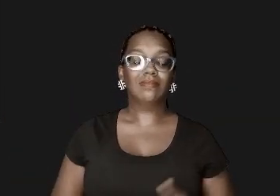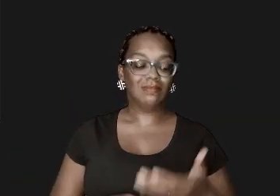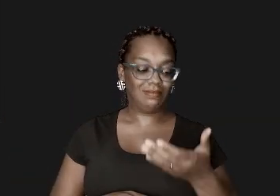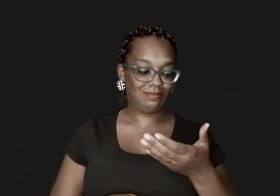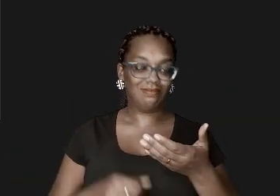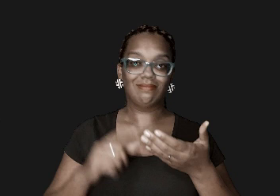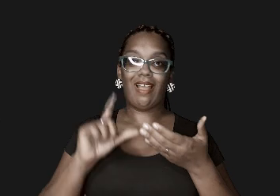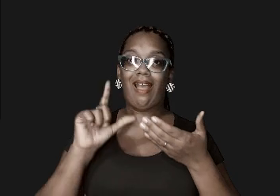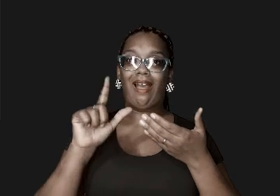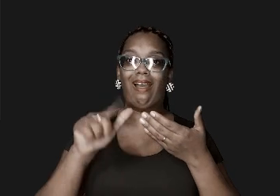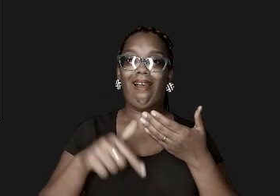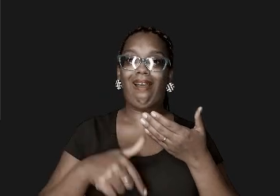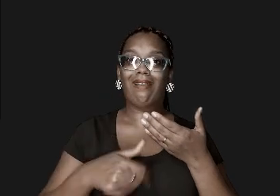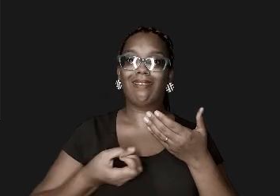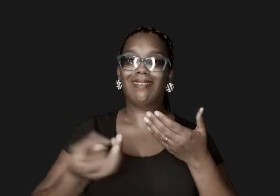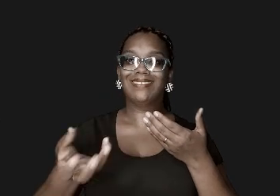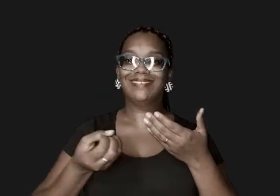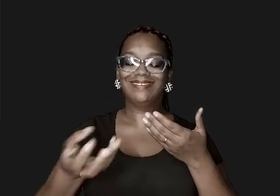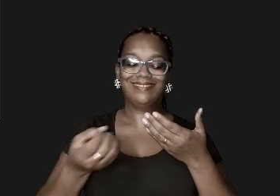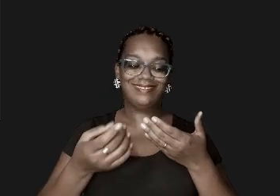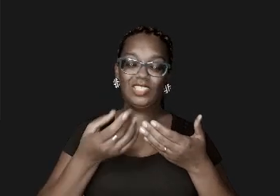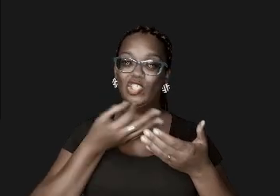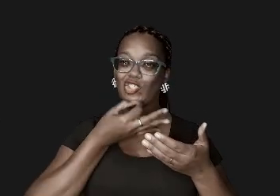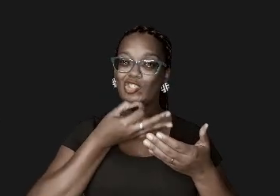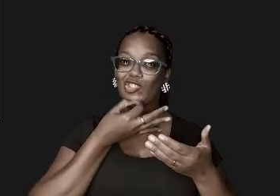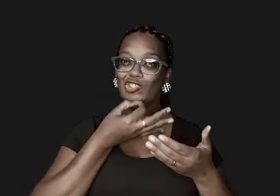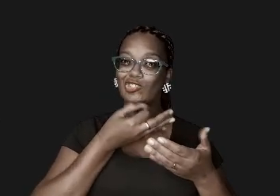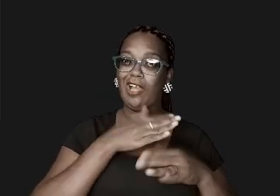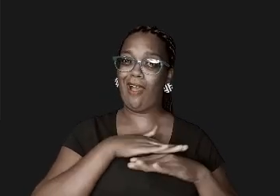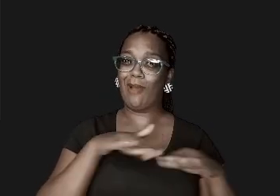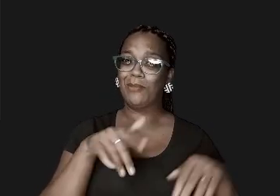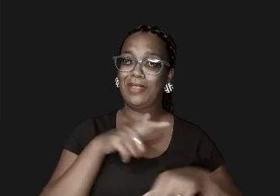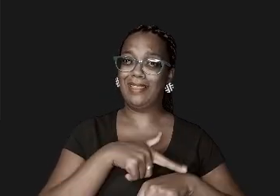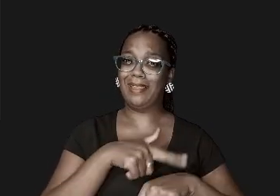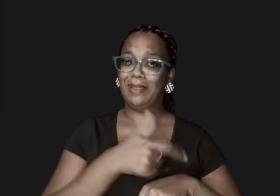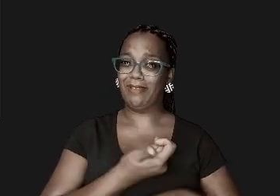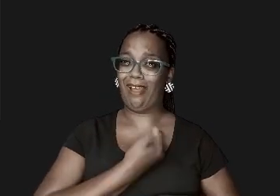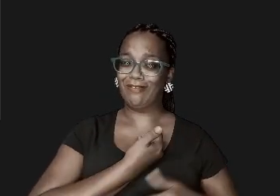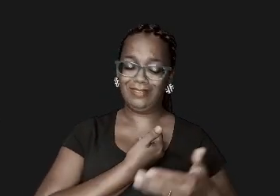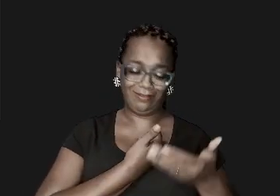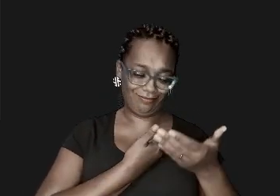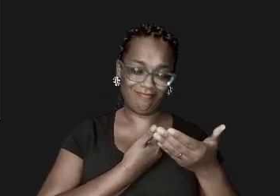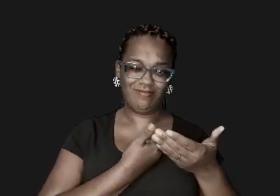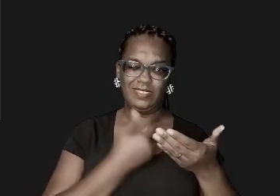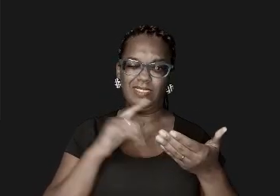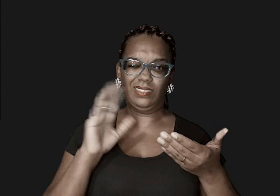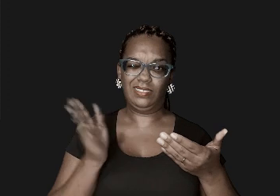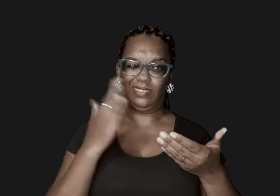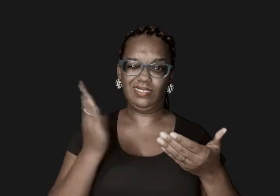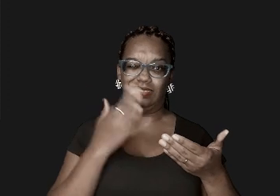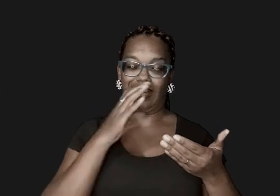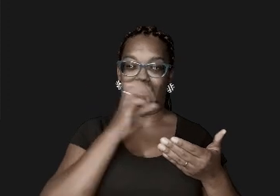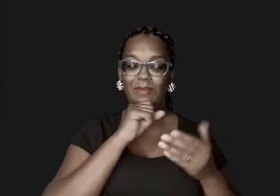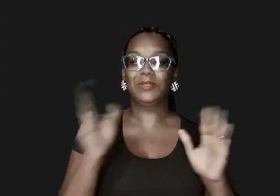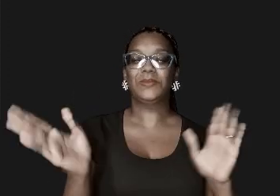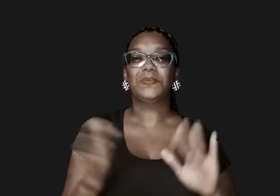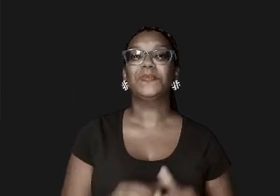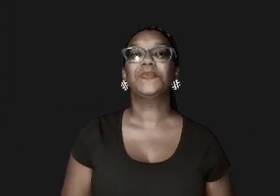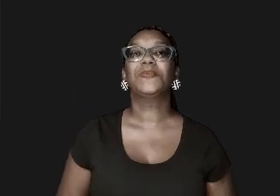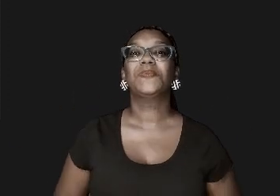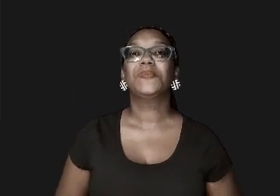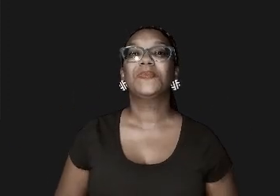cvm o mercado isso aqui dizendo que eu tô atrasado na minha exposição